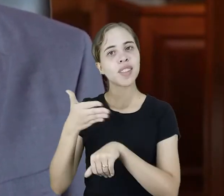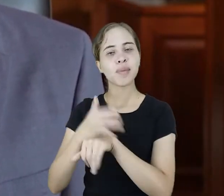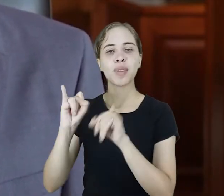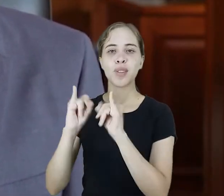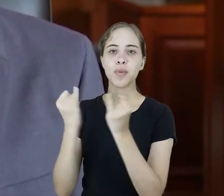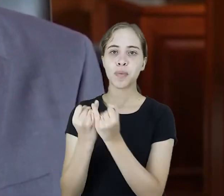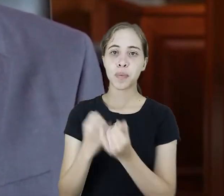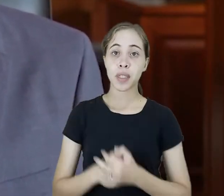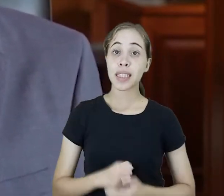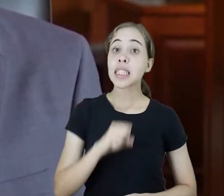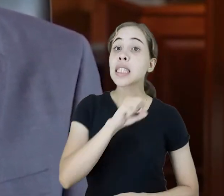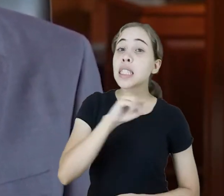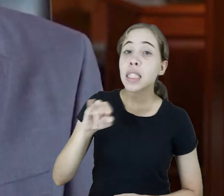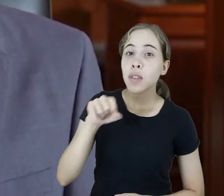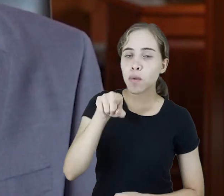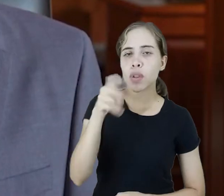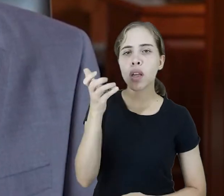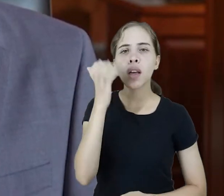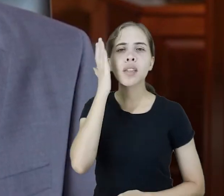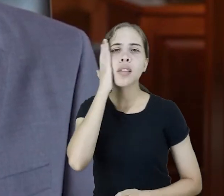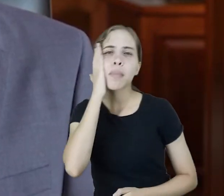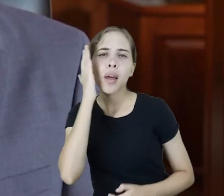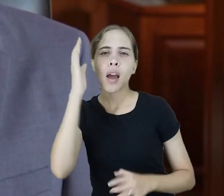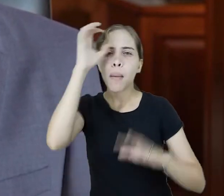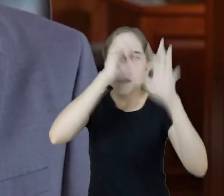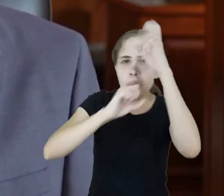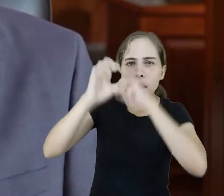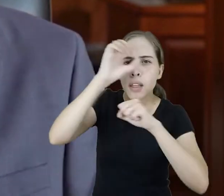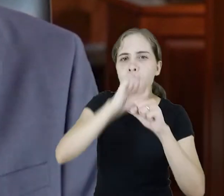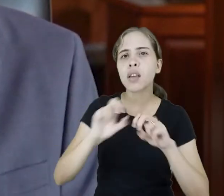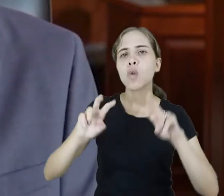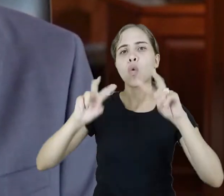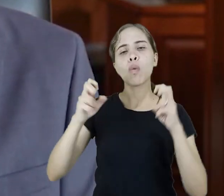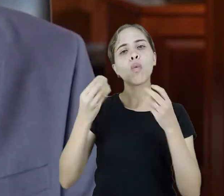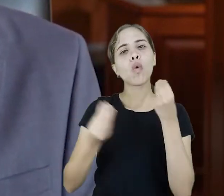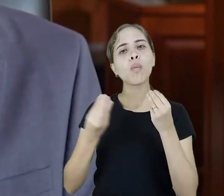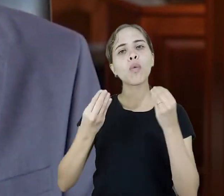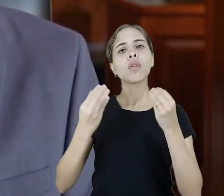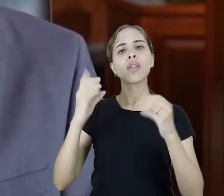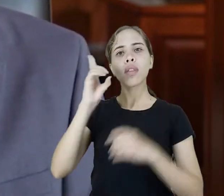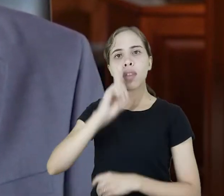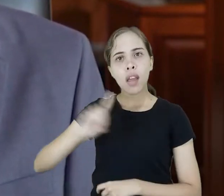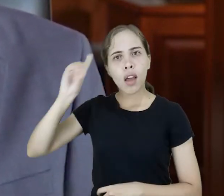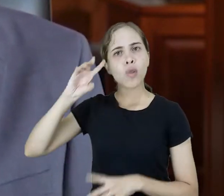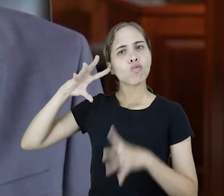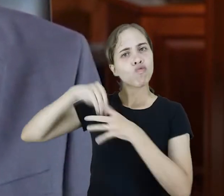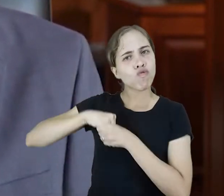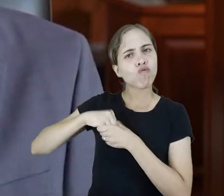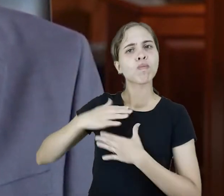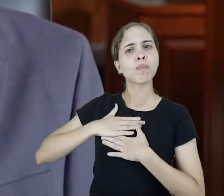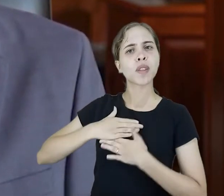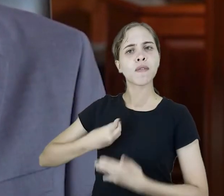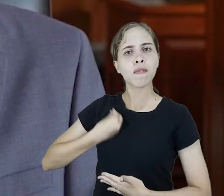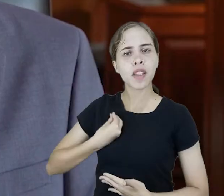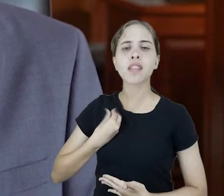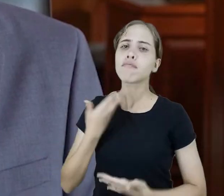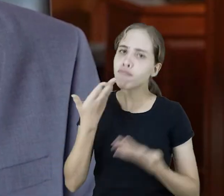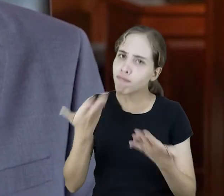Se você quer aprender como permitir que Deus prevaleça em sua vida, frequente o